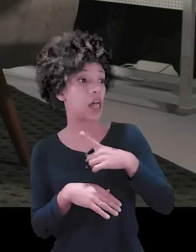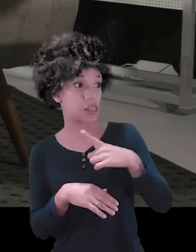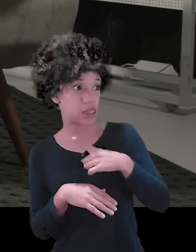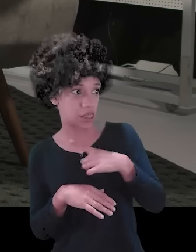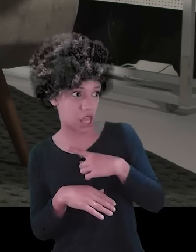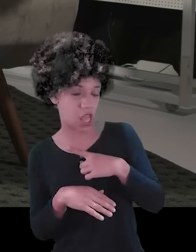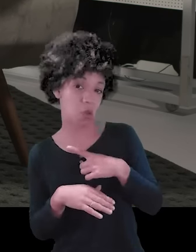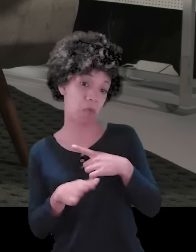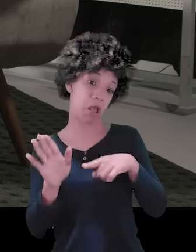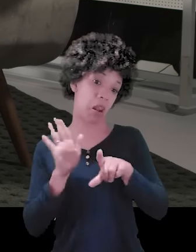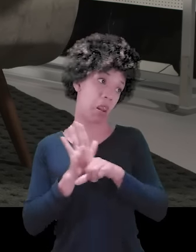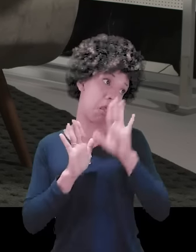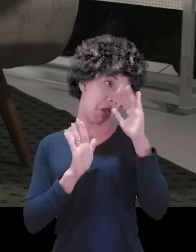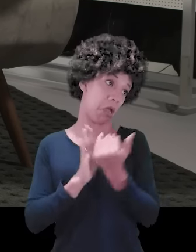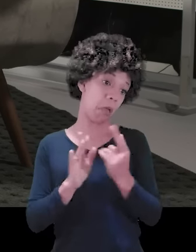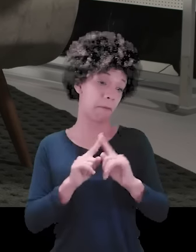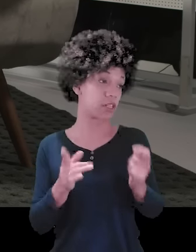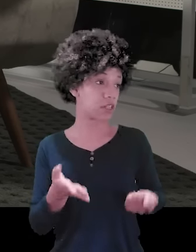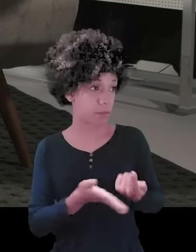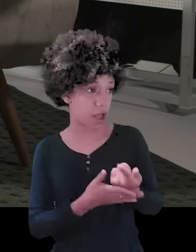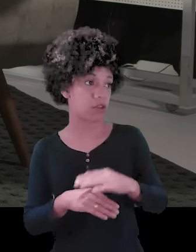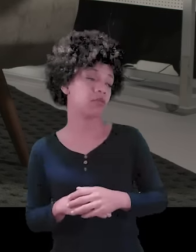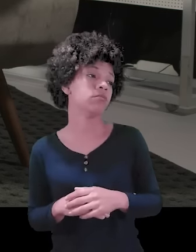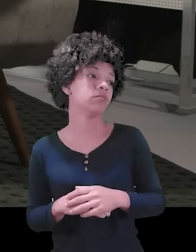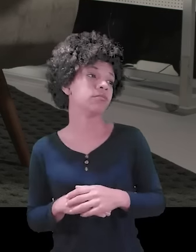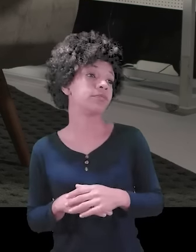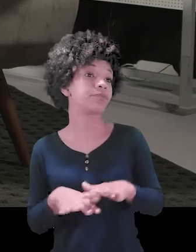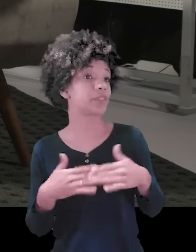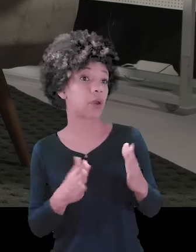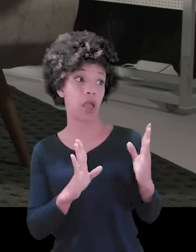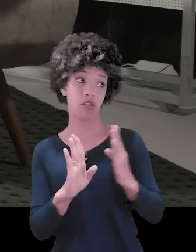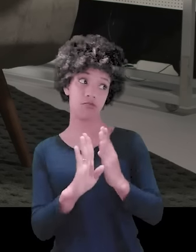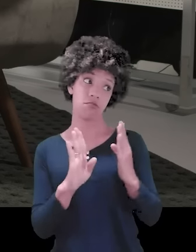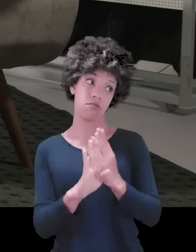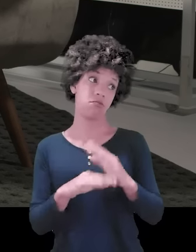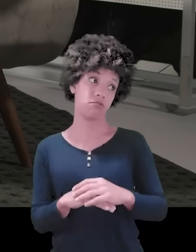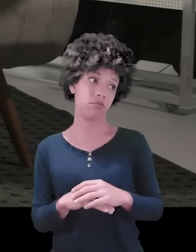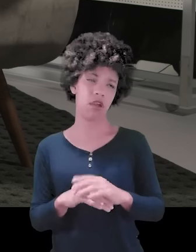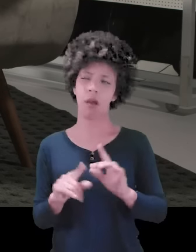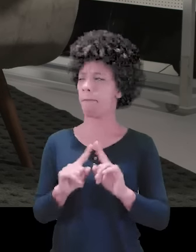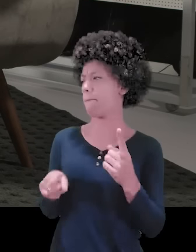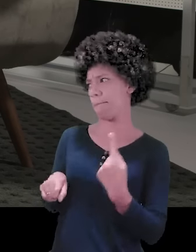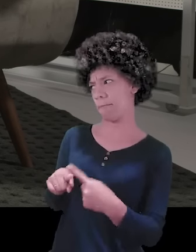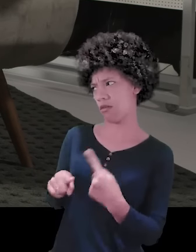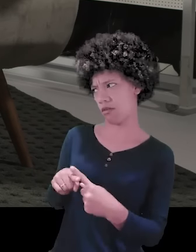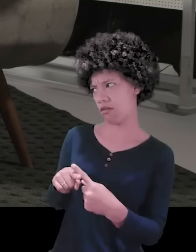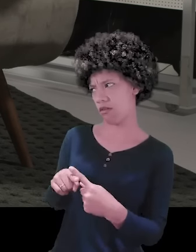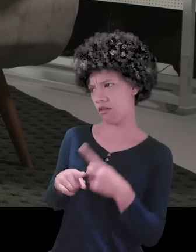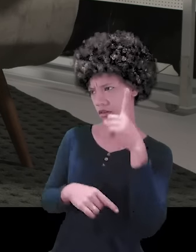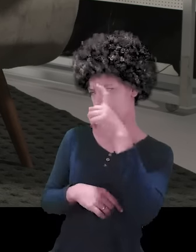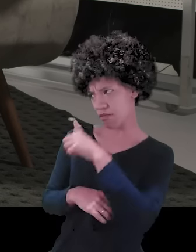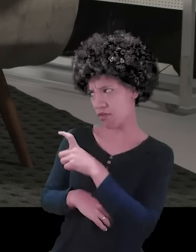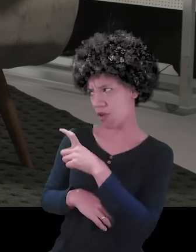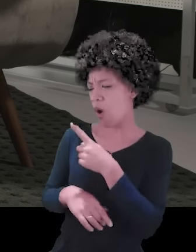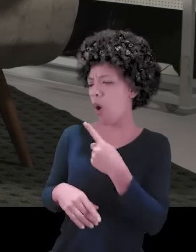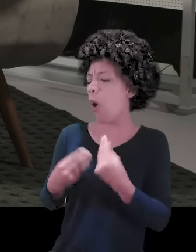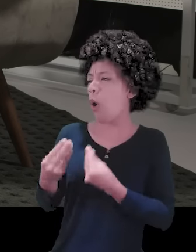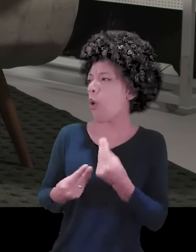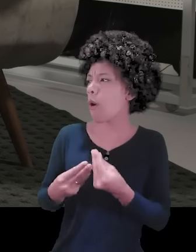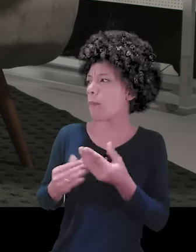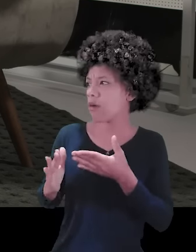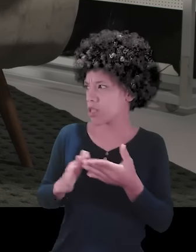certa legalidade entendeu mas ele tá pagando Então essa notícia sim mas porque é complicado porque como